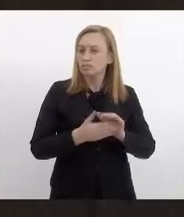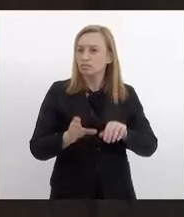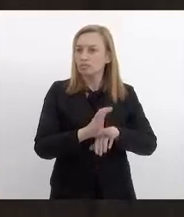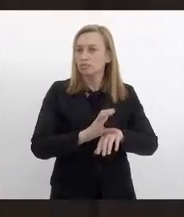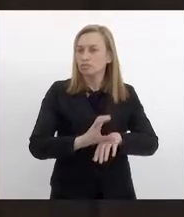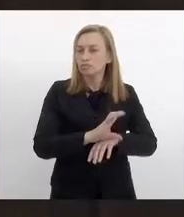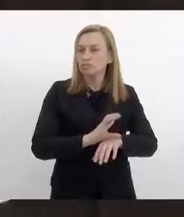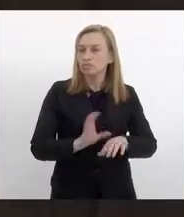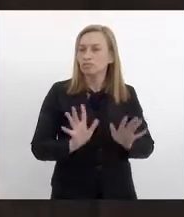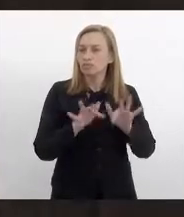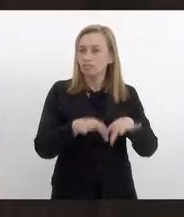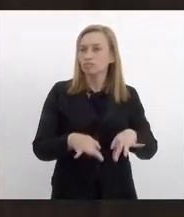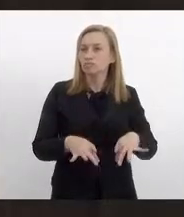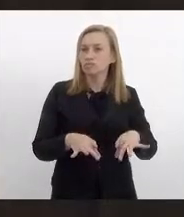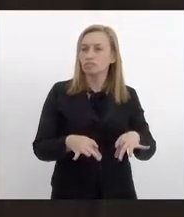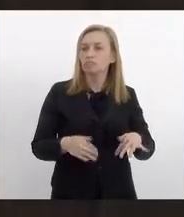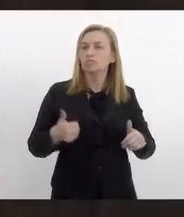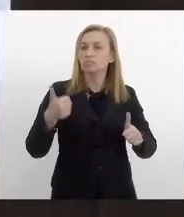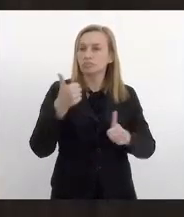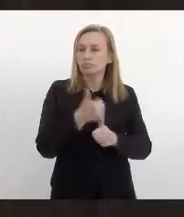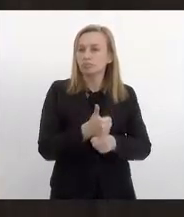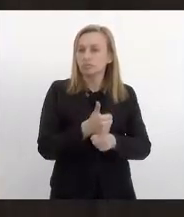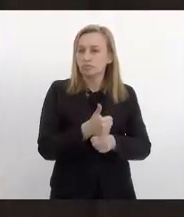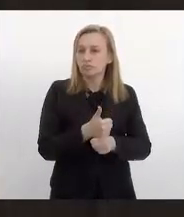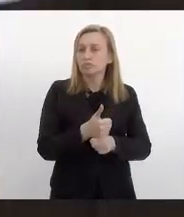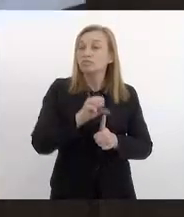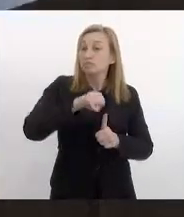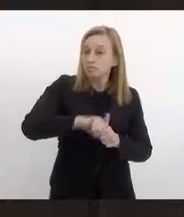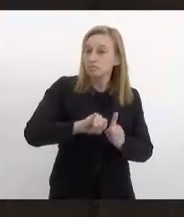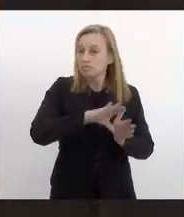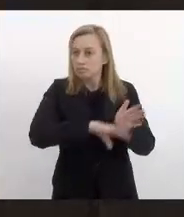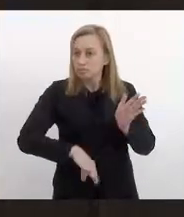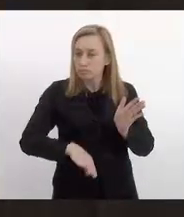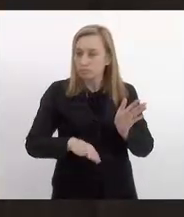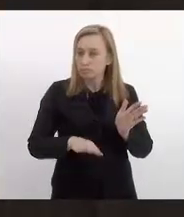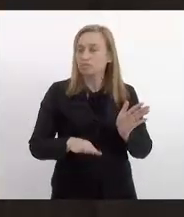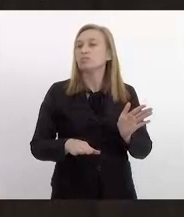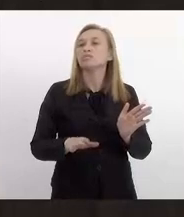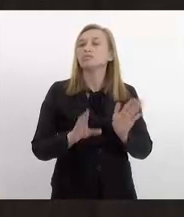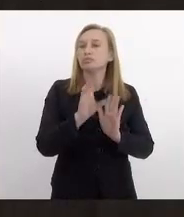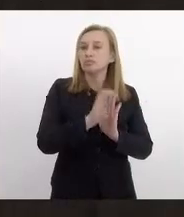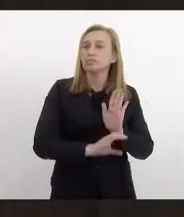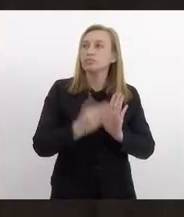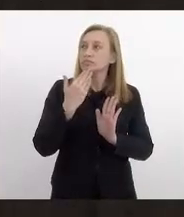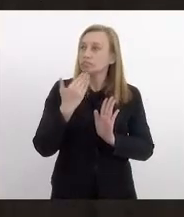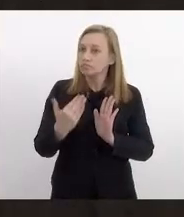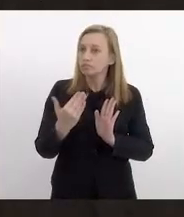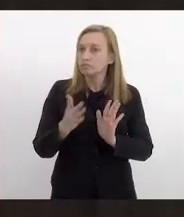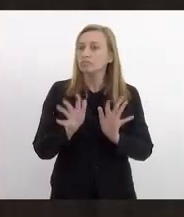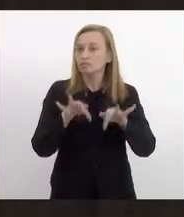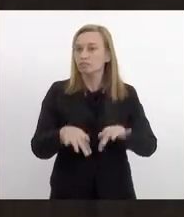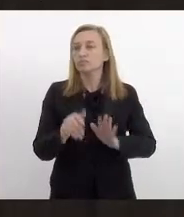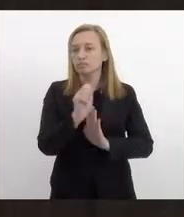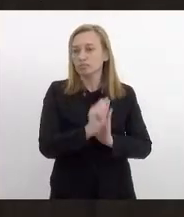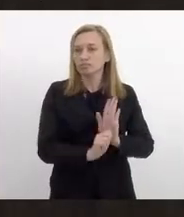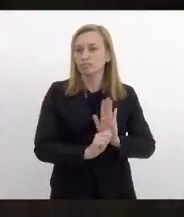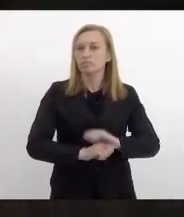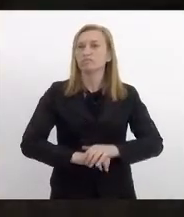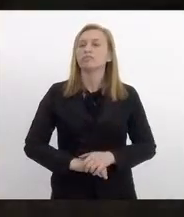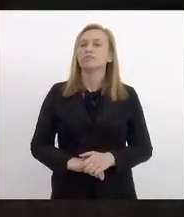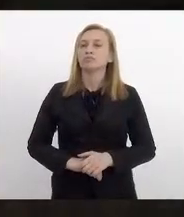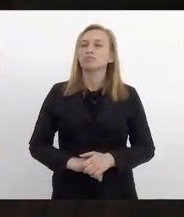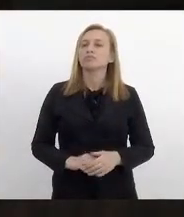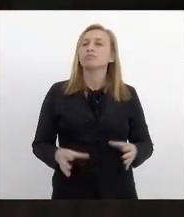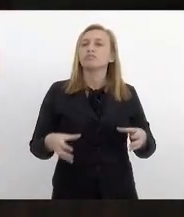com emenda, concluindo por substitutivo. Se retirarem as emendas, então, pedindo a Vossa Excelência, forma final de redação.